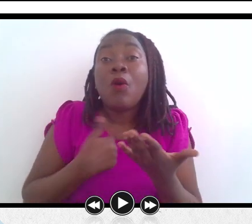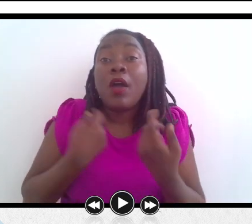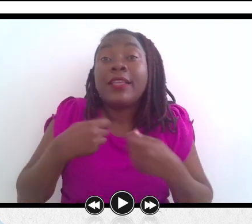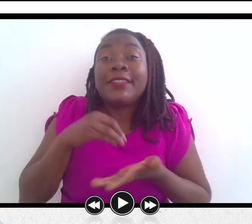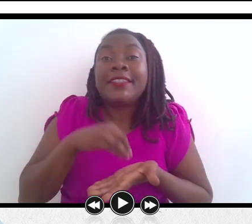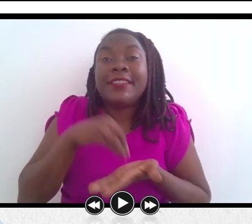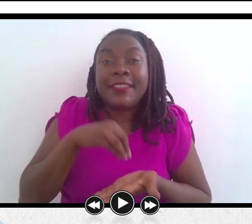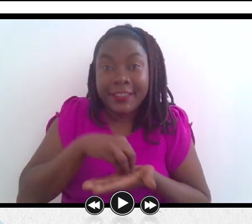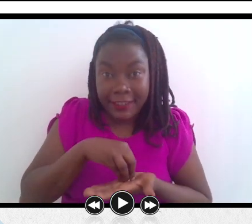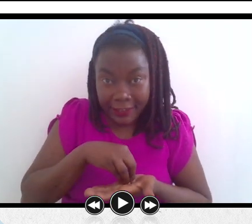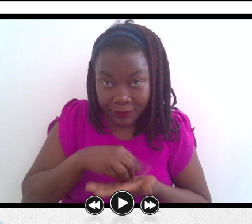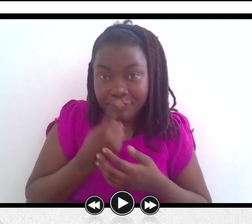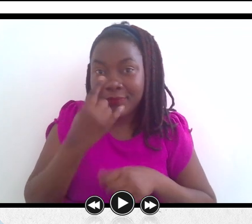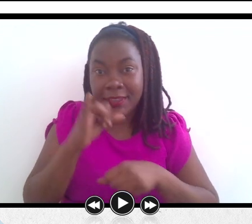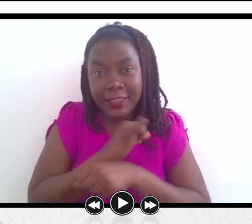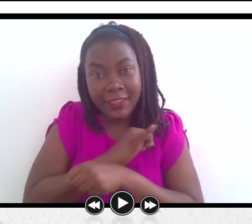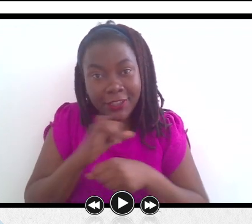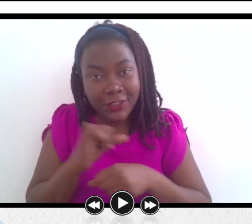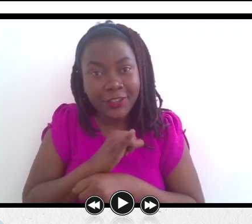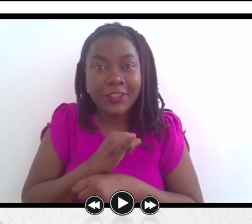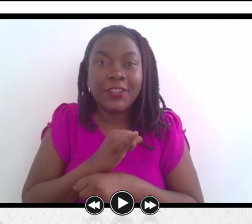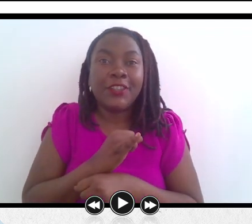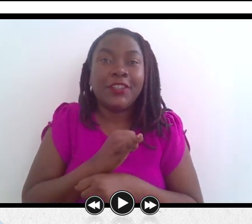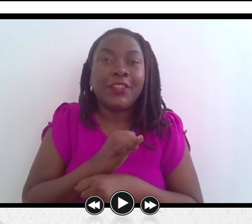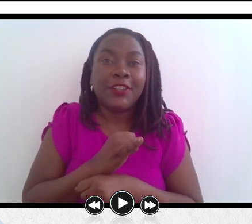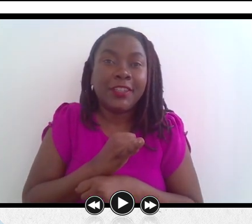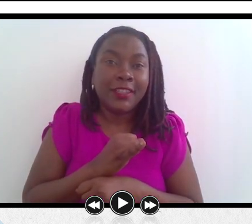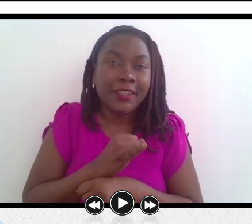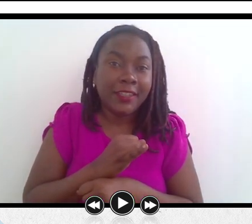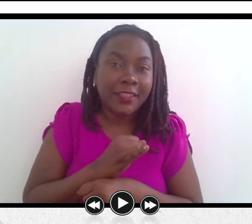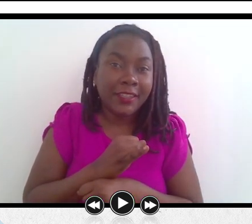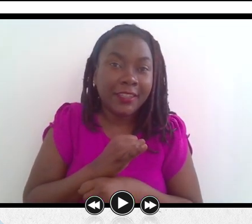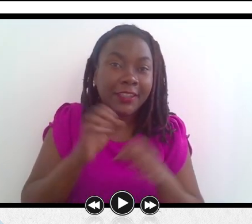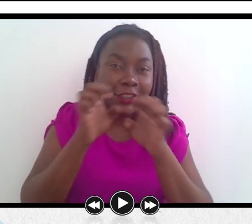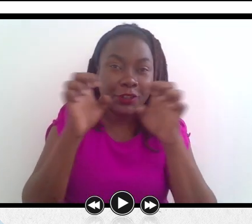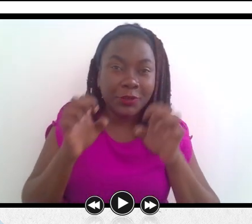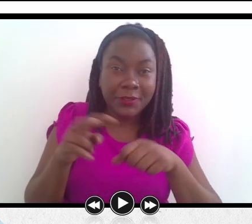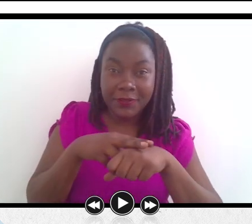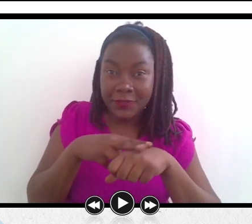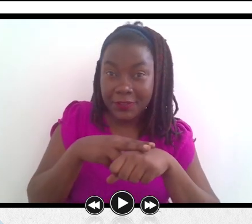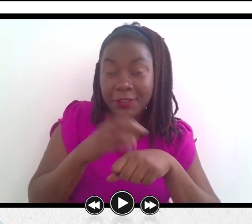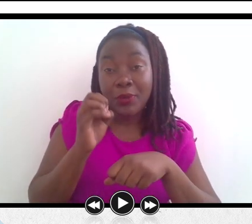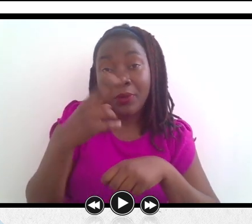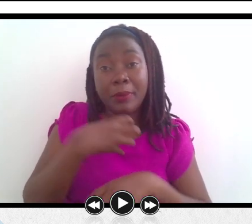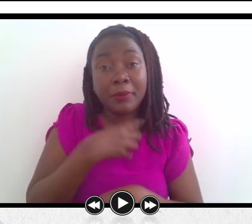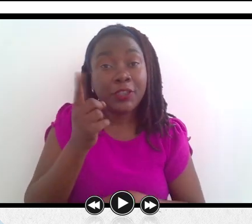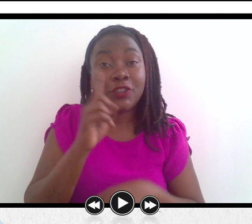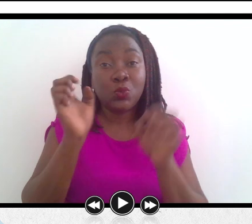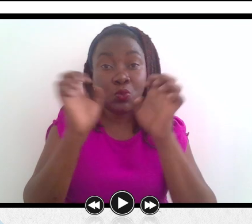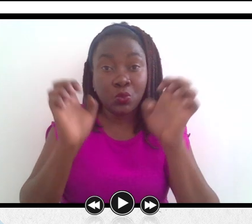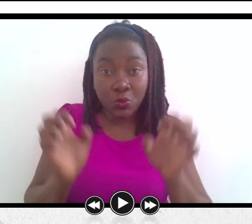traz como deve ser a disposição desses cenários, né? Eu vou fazer isso, eu vou fazer aquilo, por que isso e por que aquilo? E da